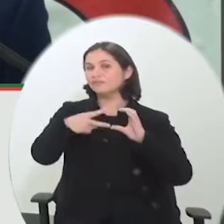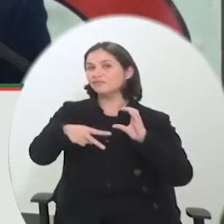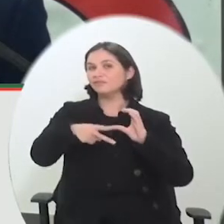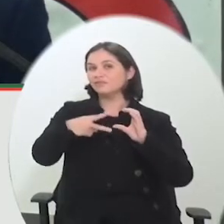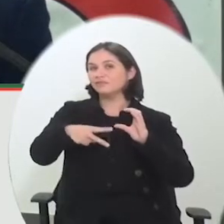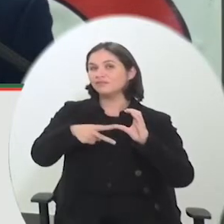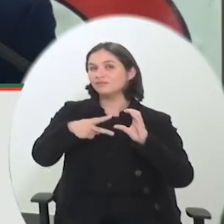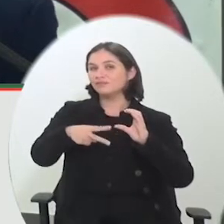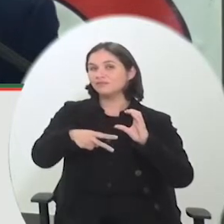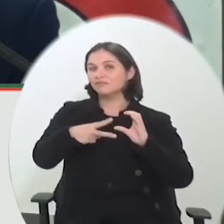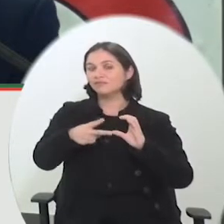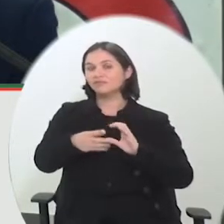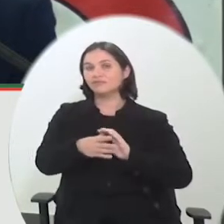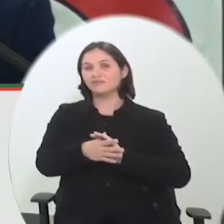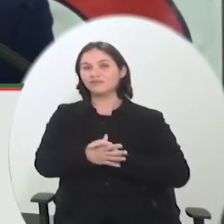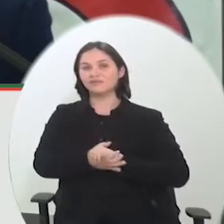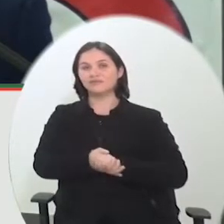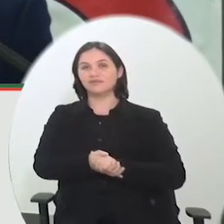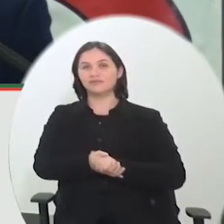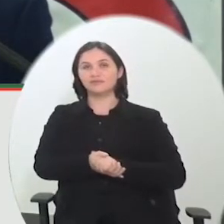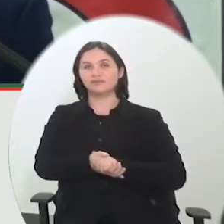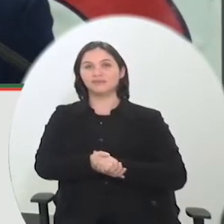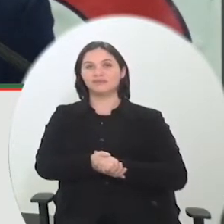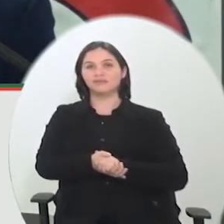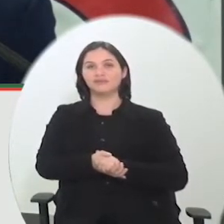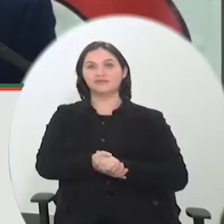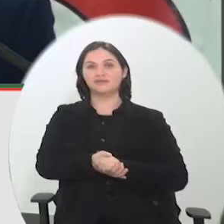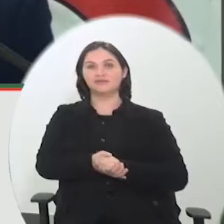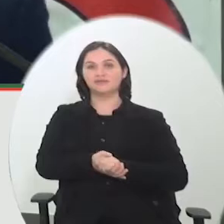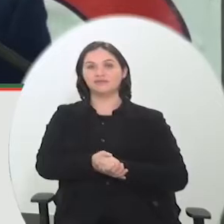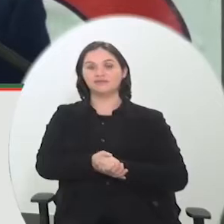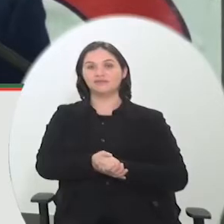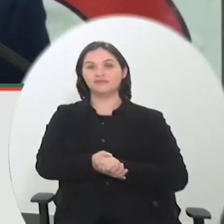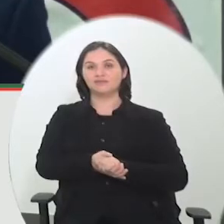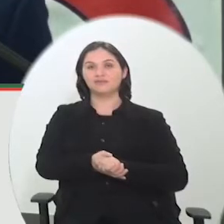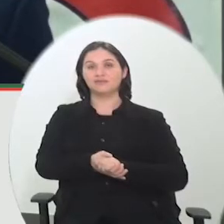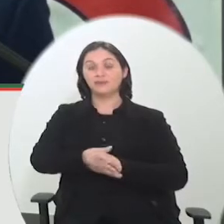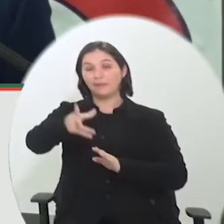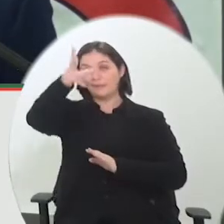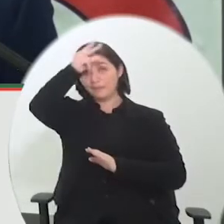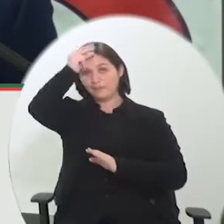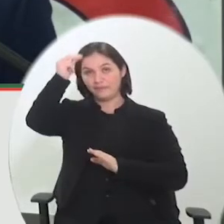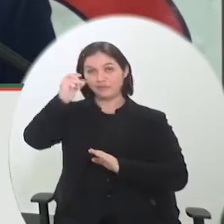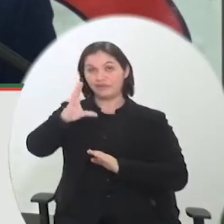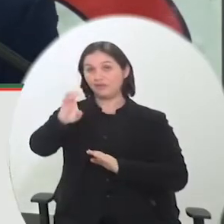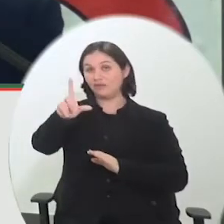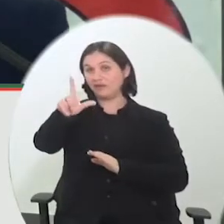Miri D'Agostin, e também o senhor prefeito Clésio Salvaro,